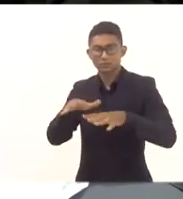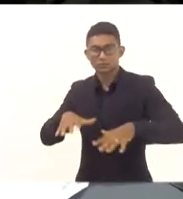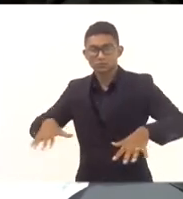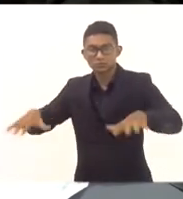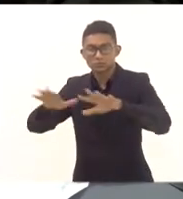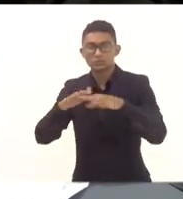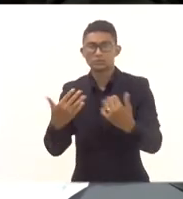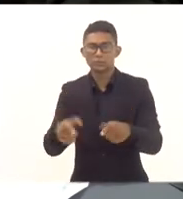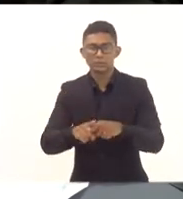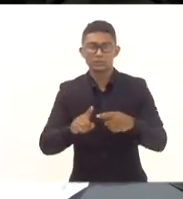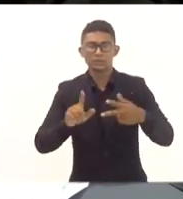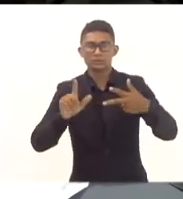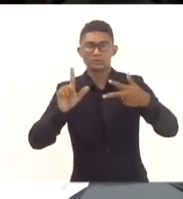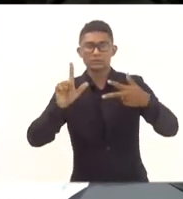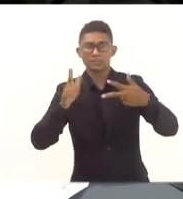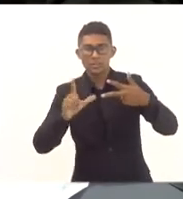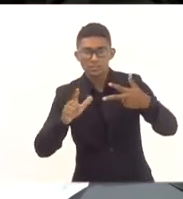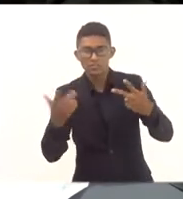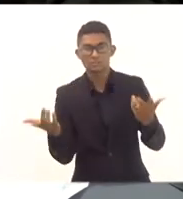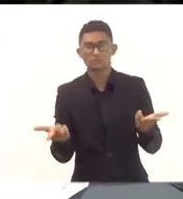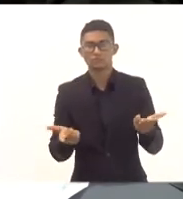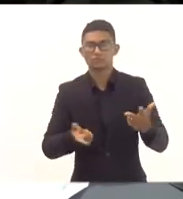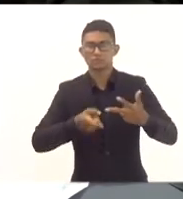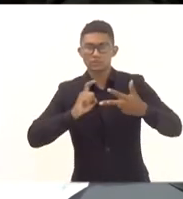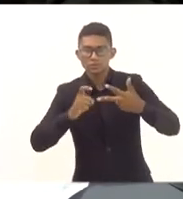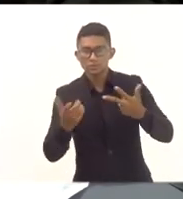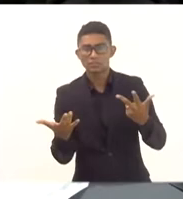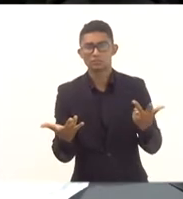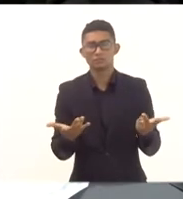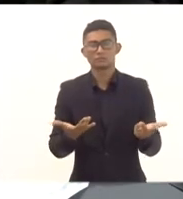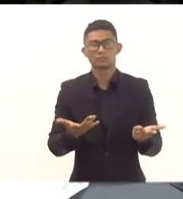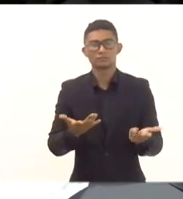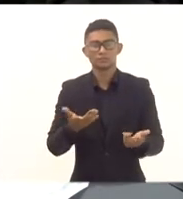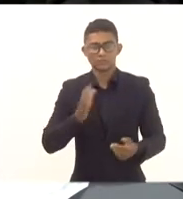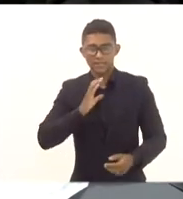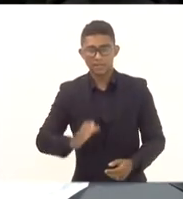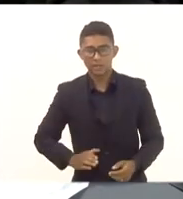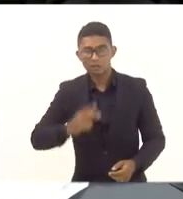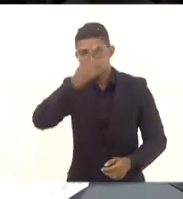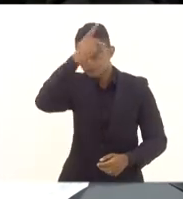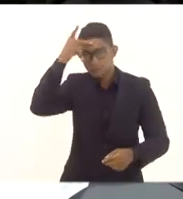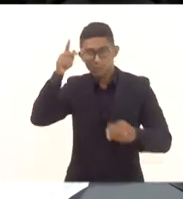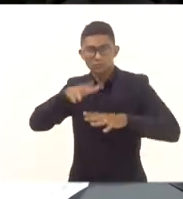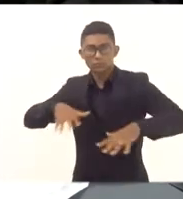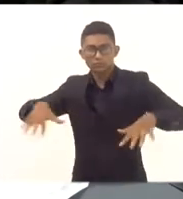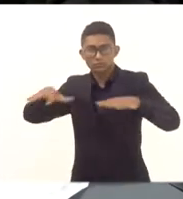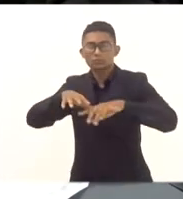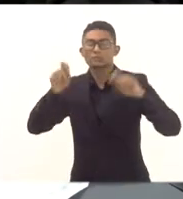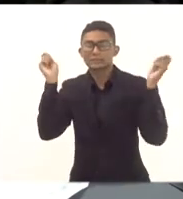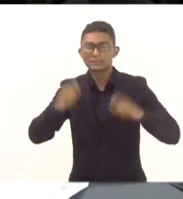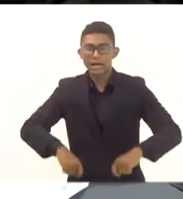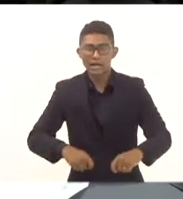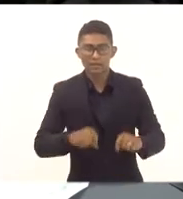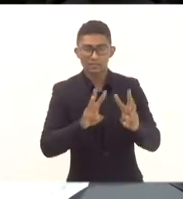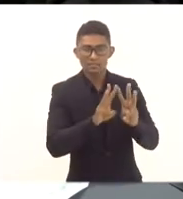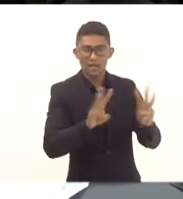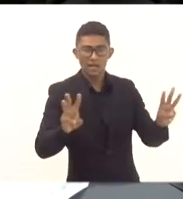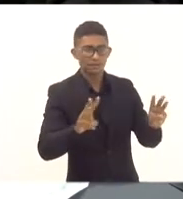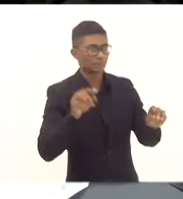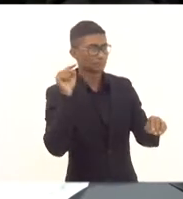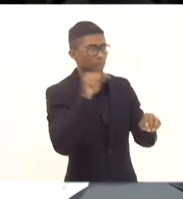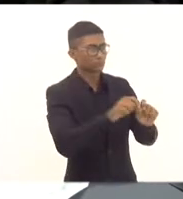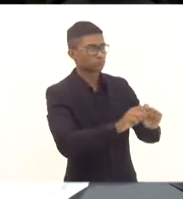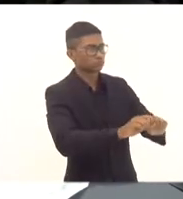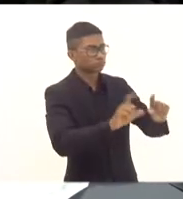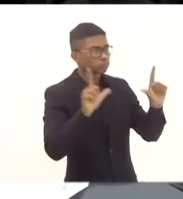Legislativo os membros do executivo e os cidadãos podem consultar a gente lança essa ferramenta